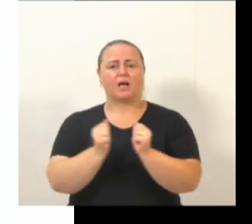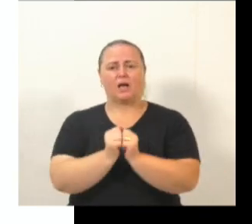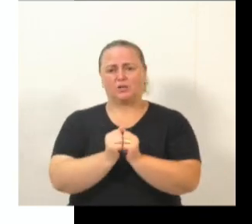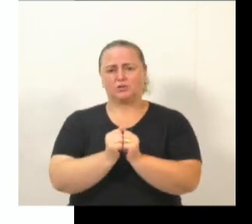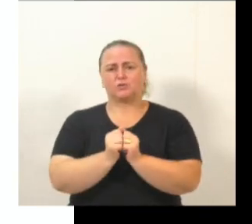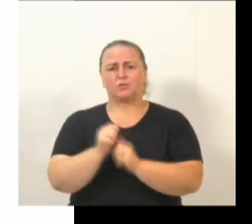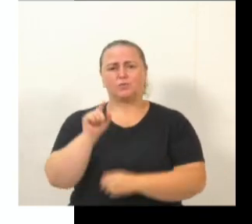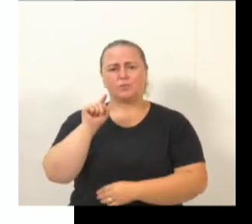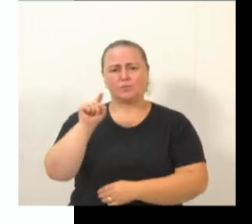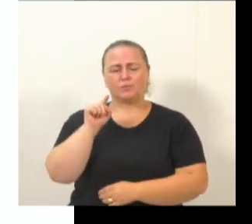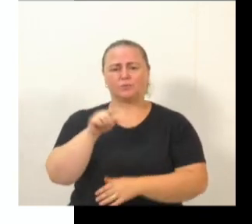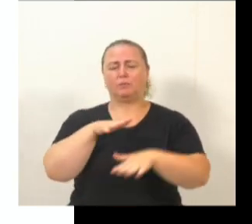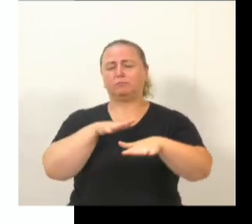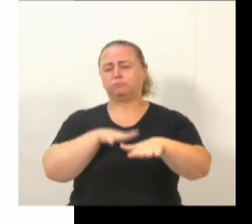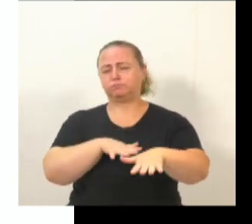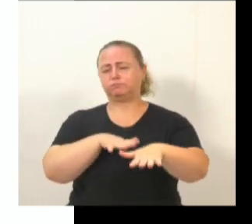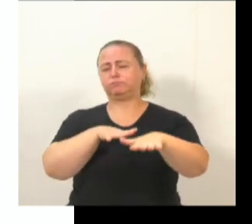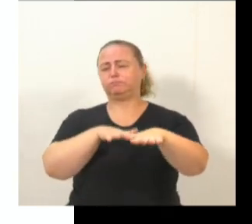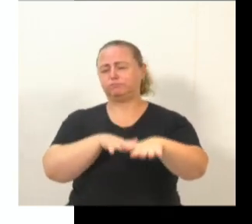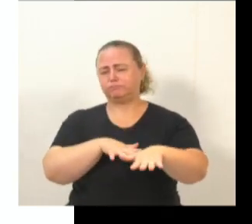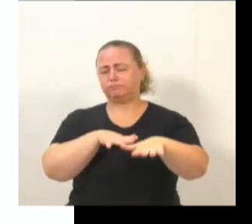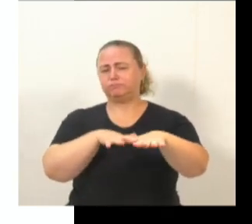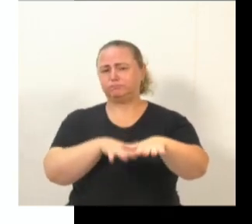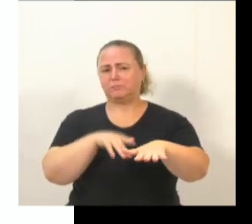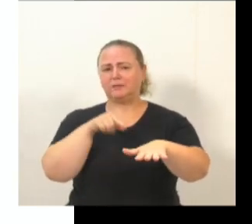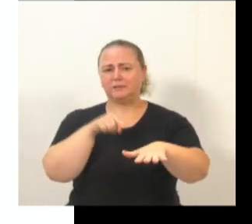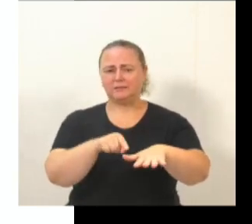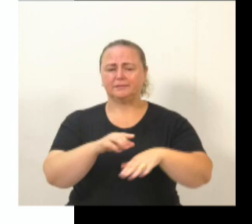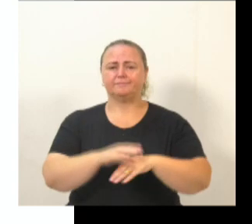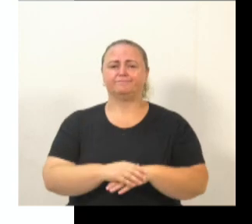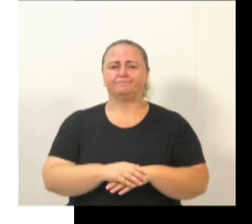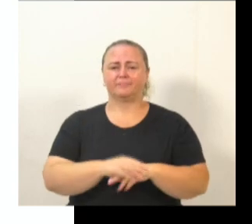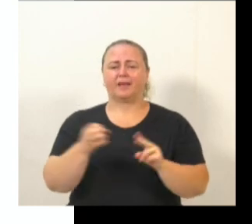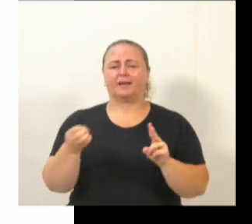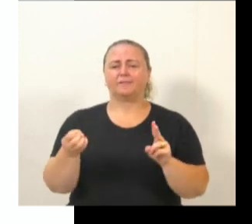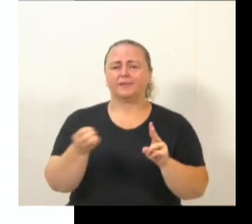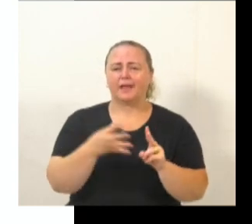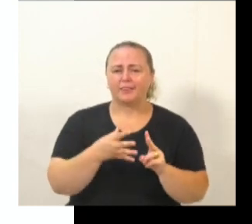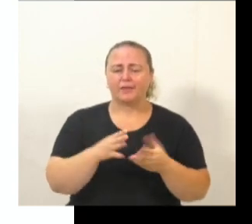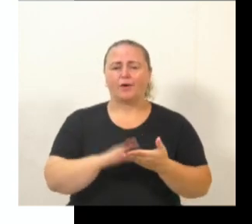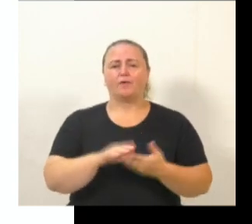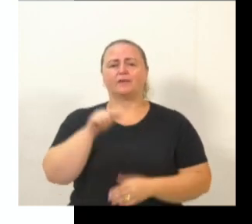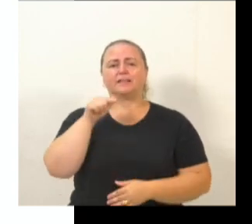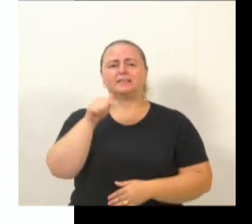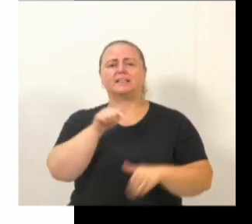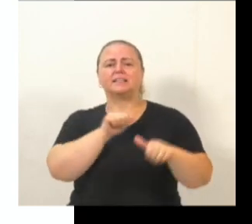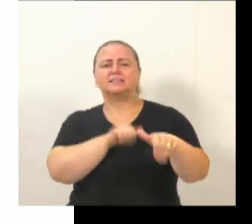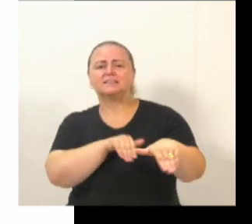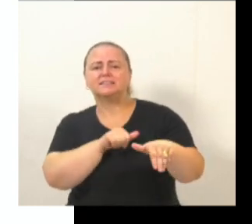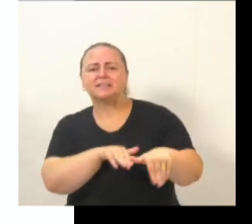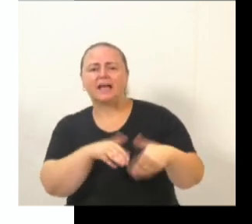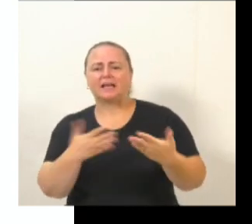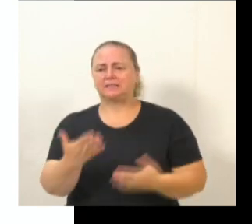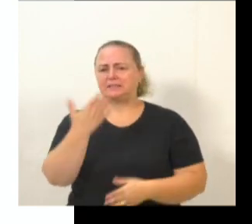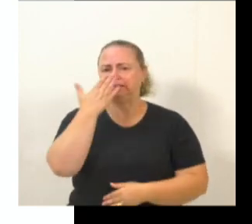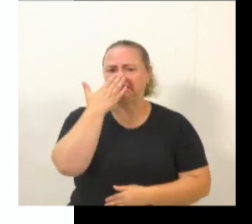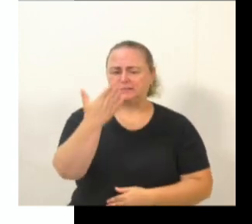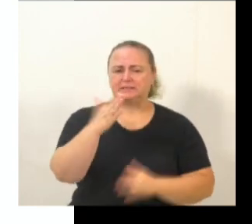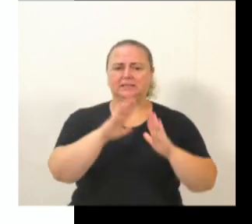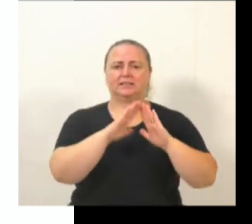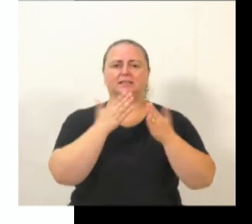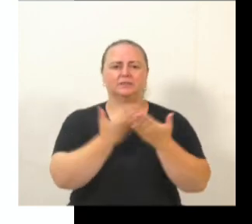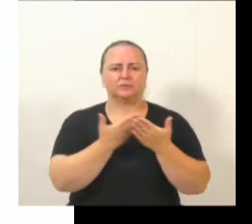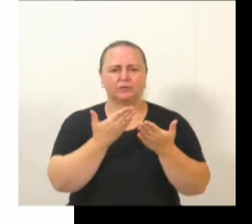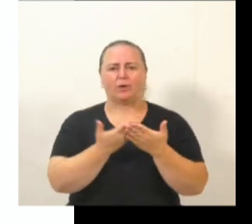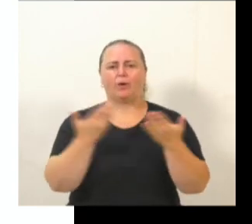do trânsito, enquanto a gente estava fazendo Vila Nova, enquanto a gente estava fazendo 7 de setembro, na frente de escola, na frente de shopping. É